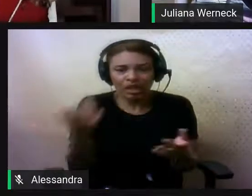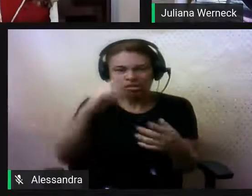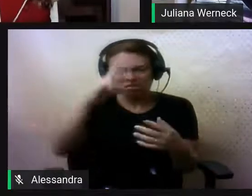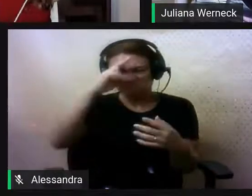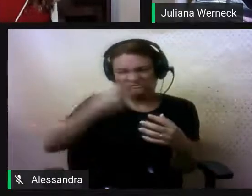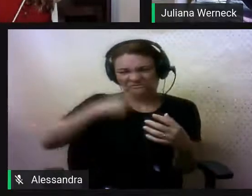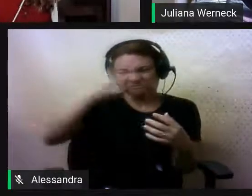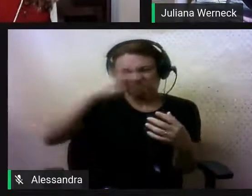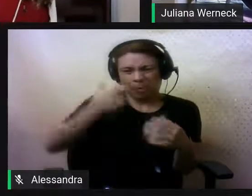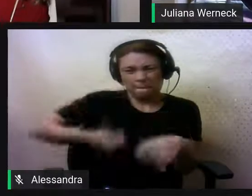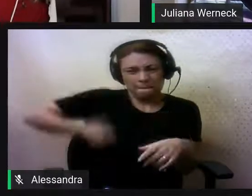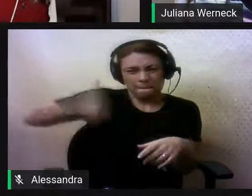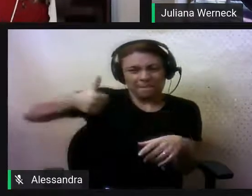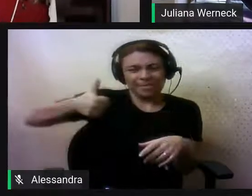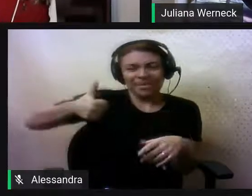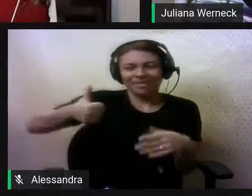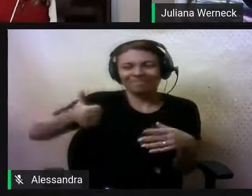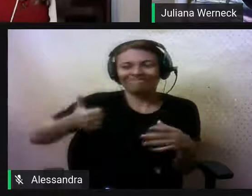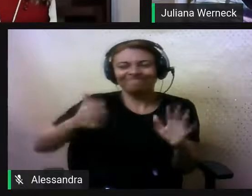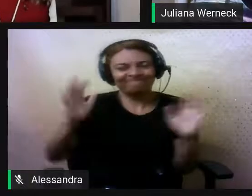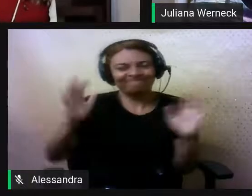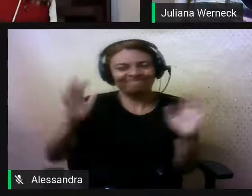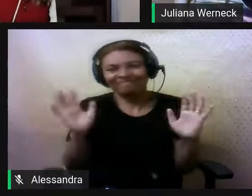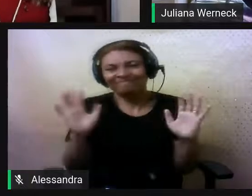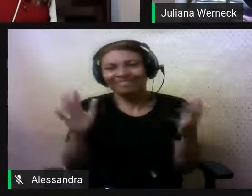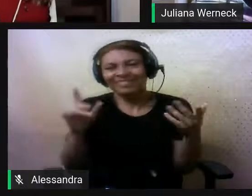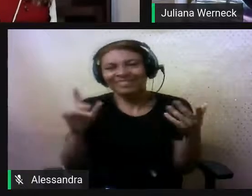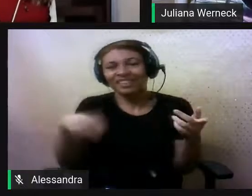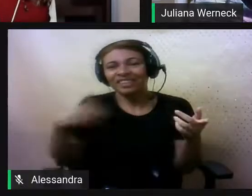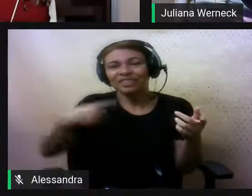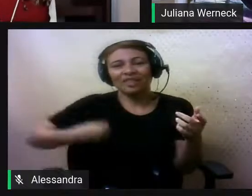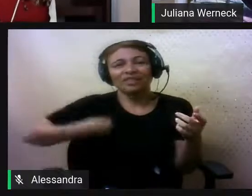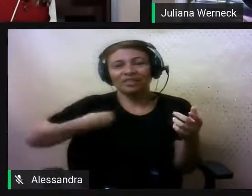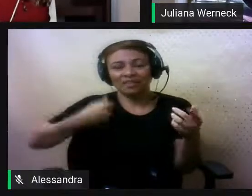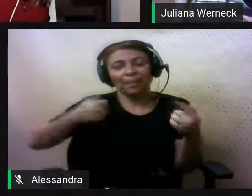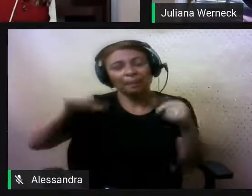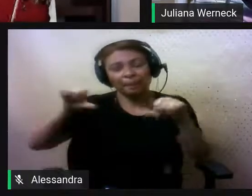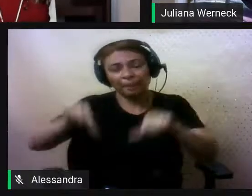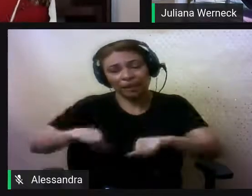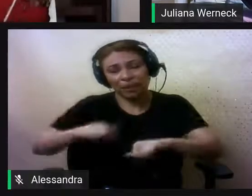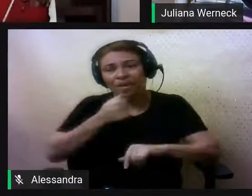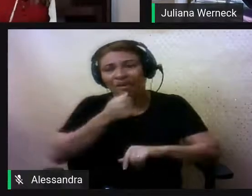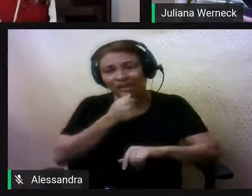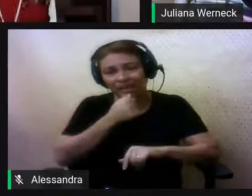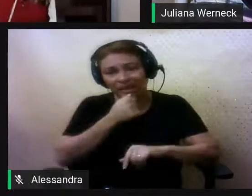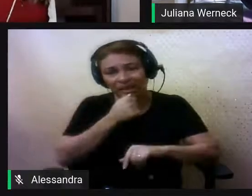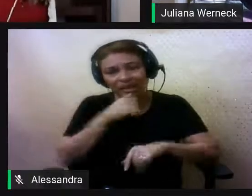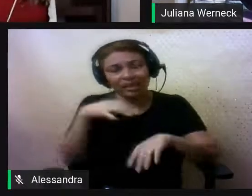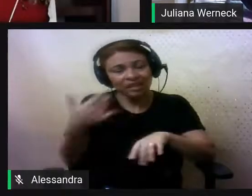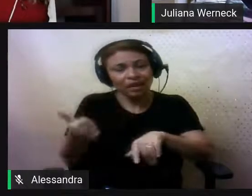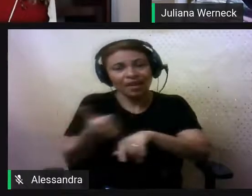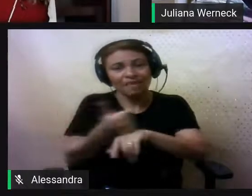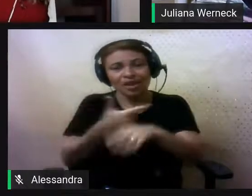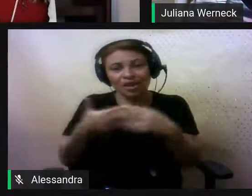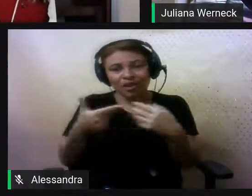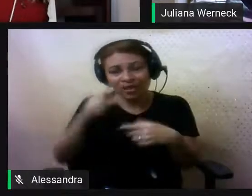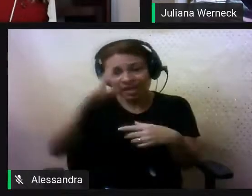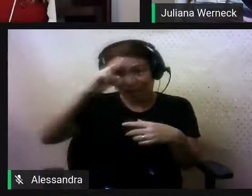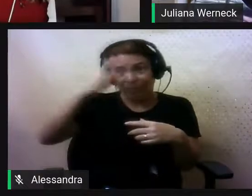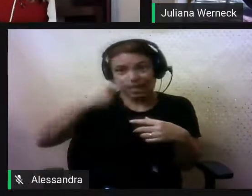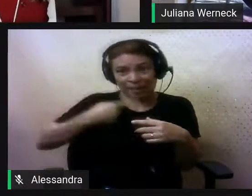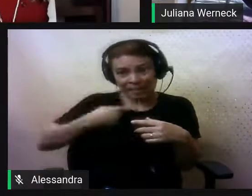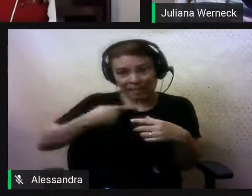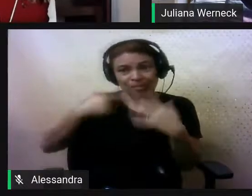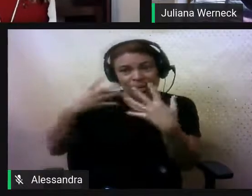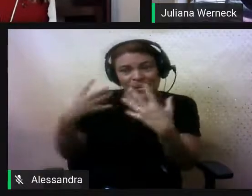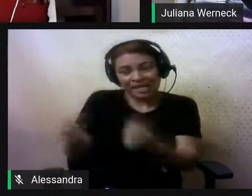gente é melhor que o outro, a gente vai viver pior ainda. Então, a minha maior conquista de independência foi aceitar, ok,